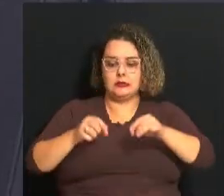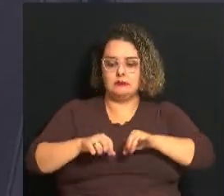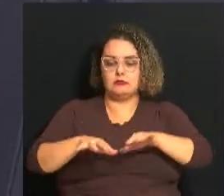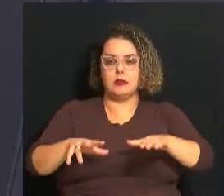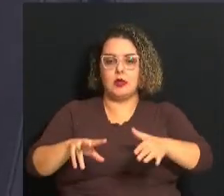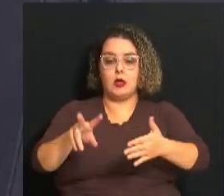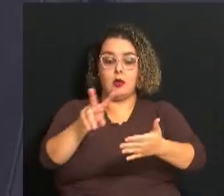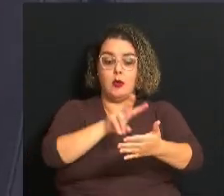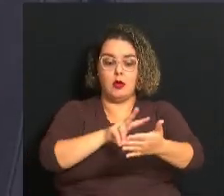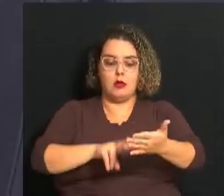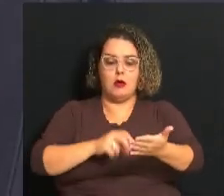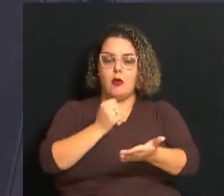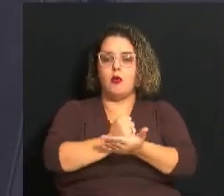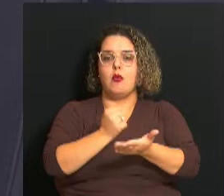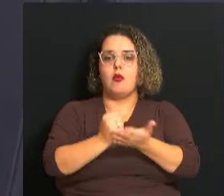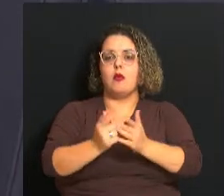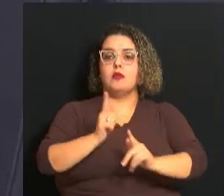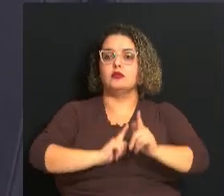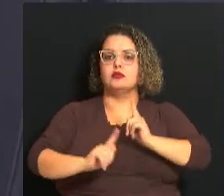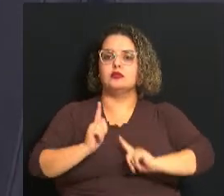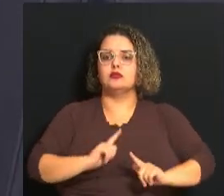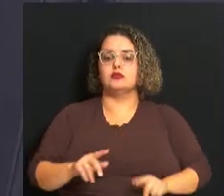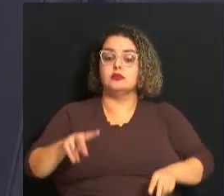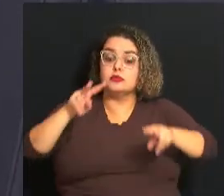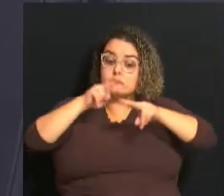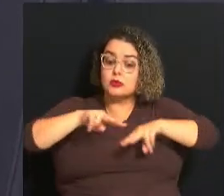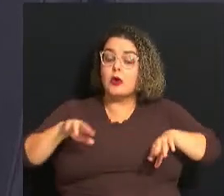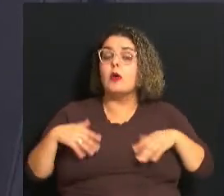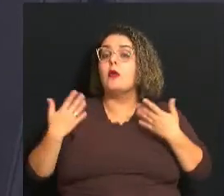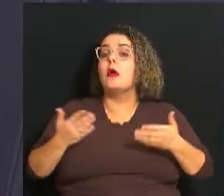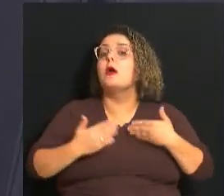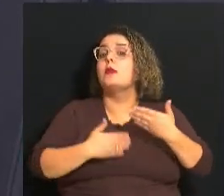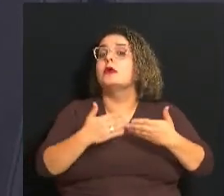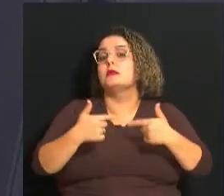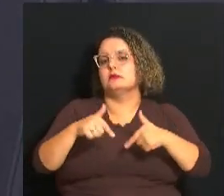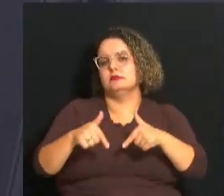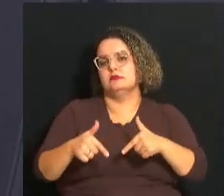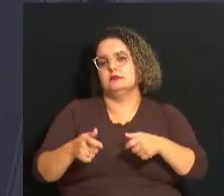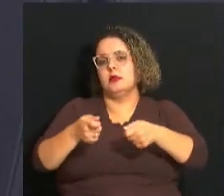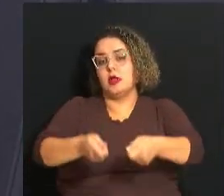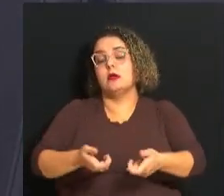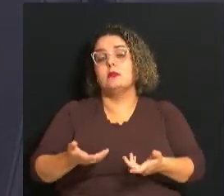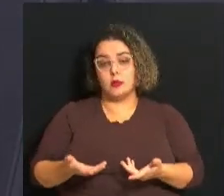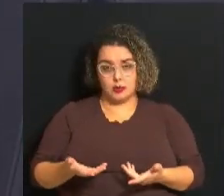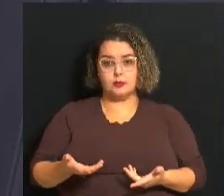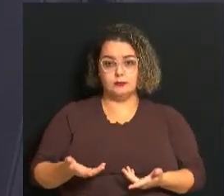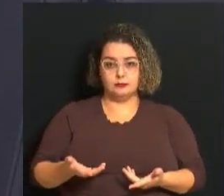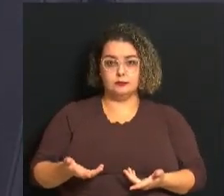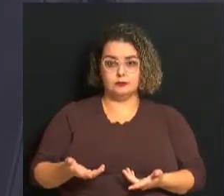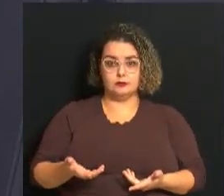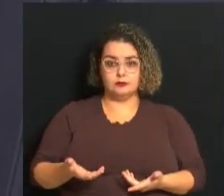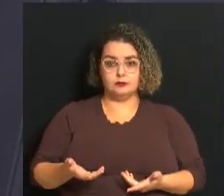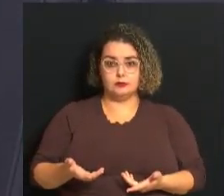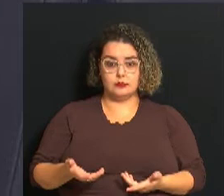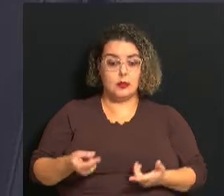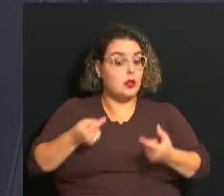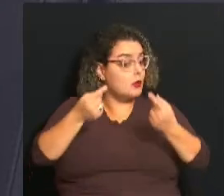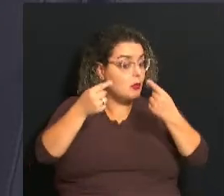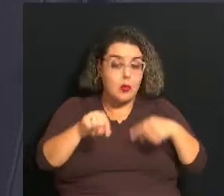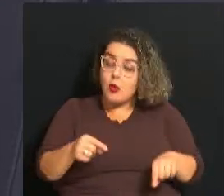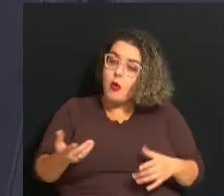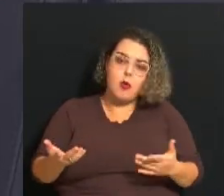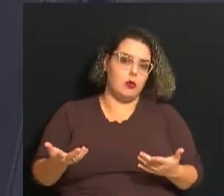contrato de gestão a gente tem que saber enxergar Qual é o o processo de trabalho que se impõe eu entendo que combater isso